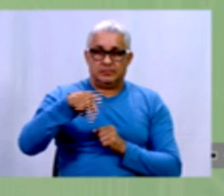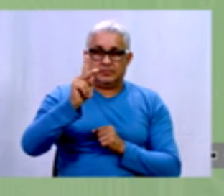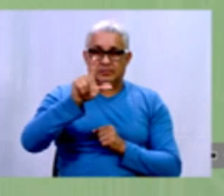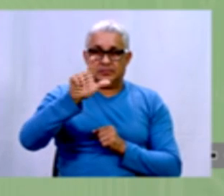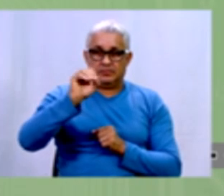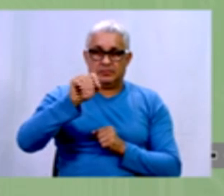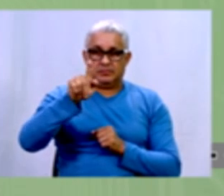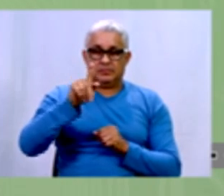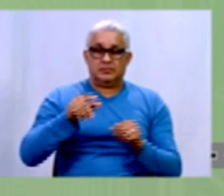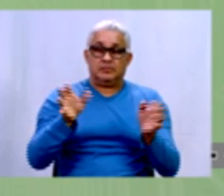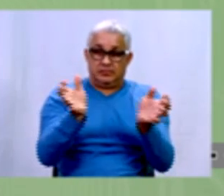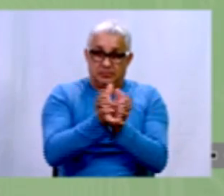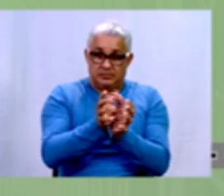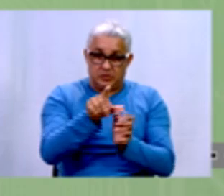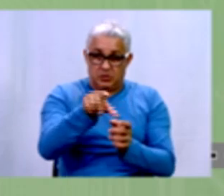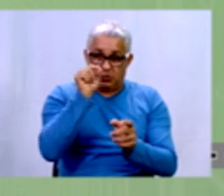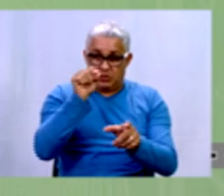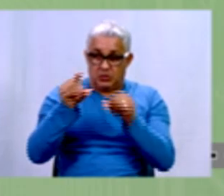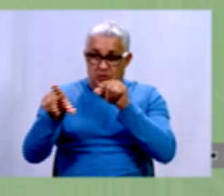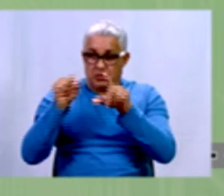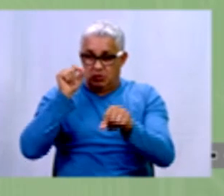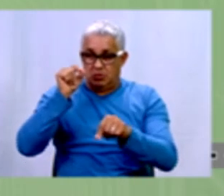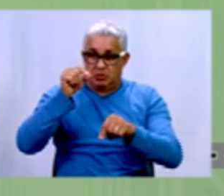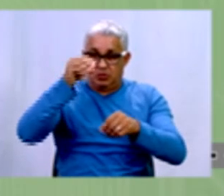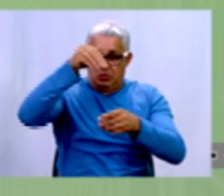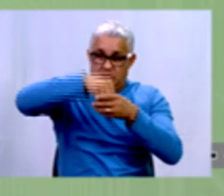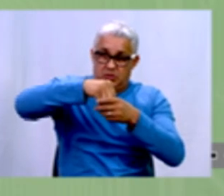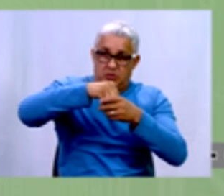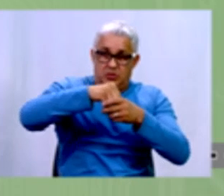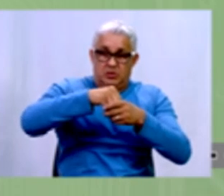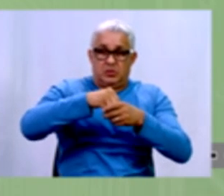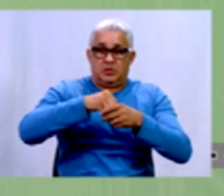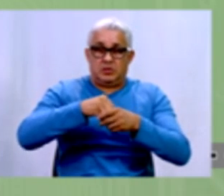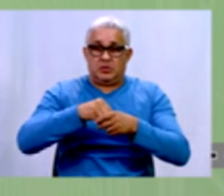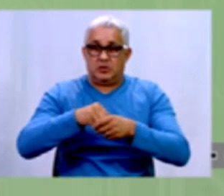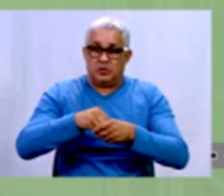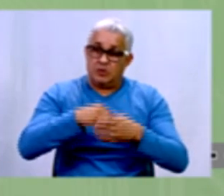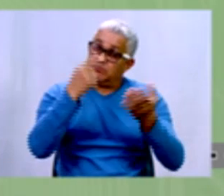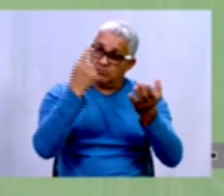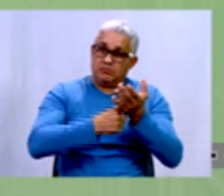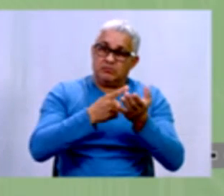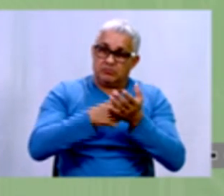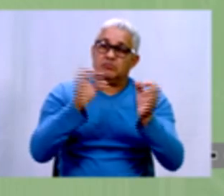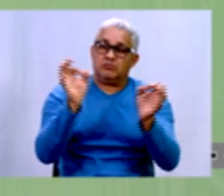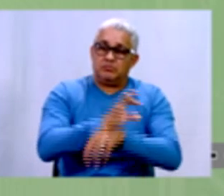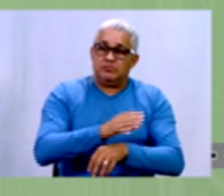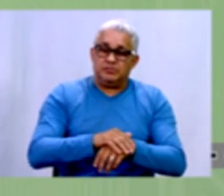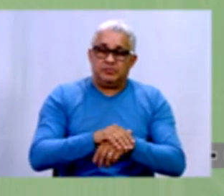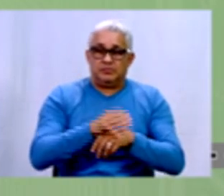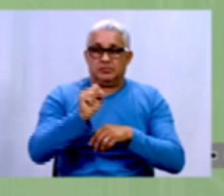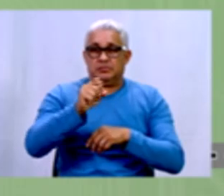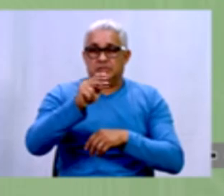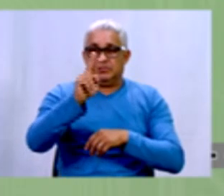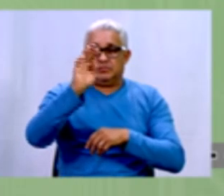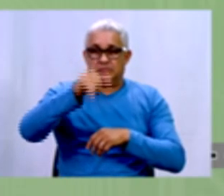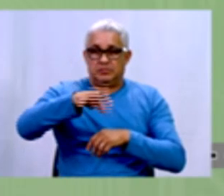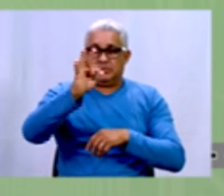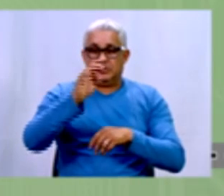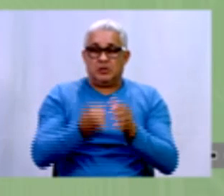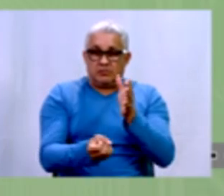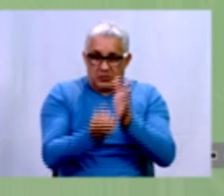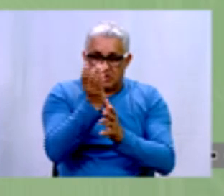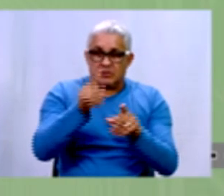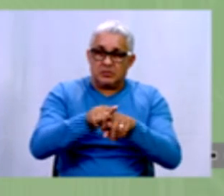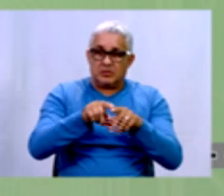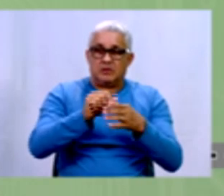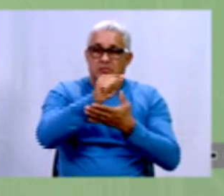A equipe seleciona itens do Product Backlog com os quais se compromete a concluir. O Sprint Backlog é criado,